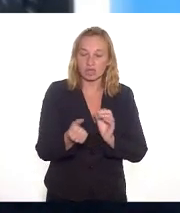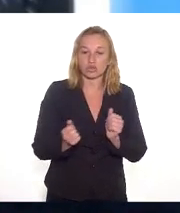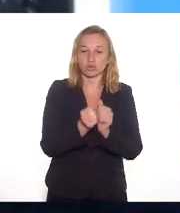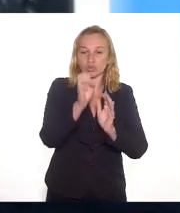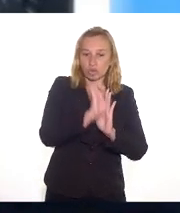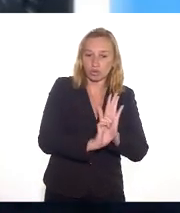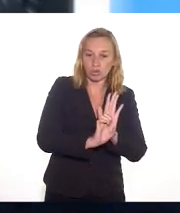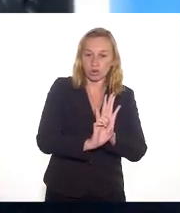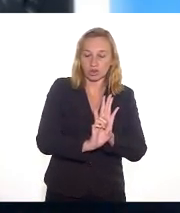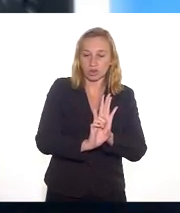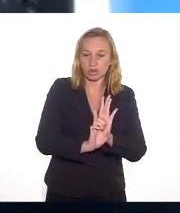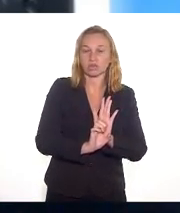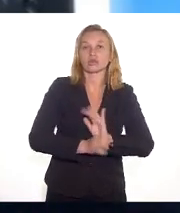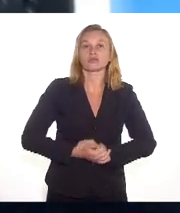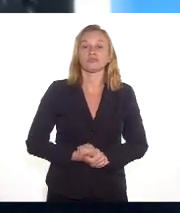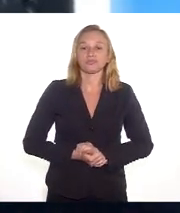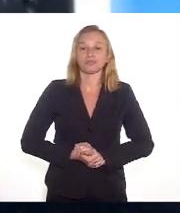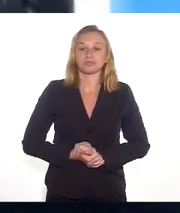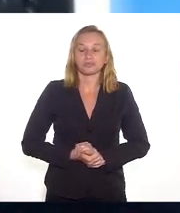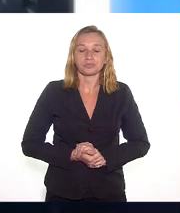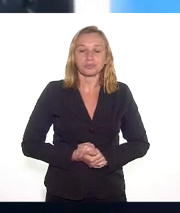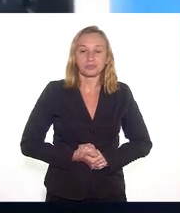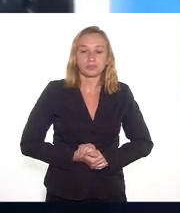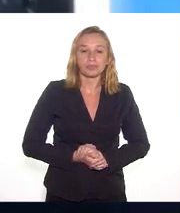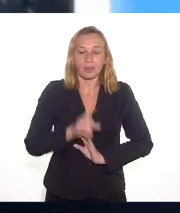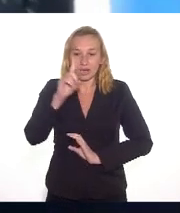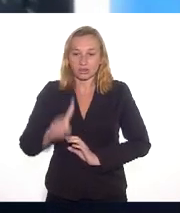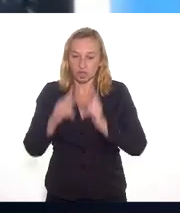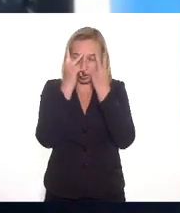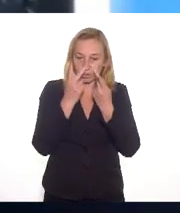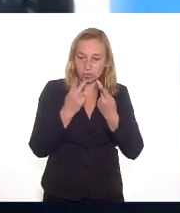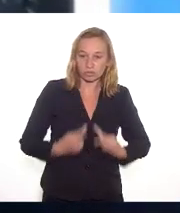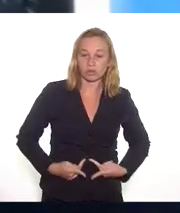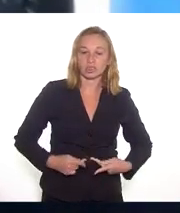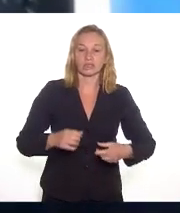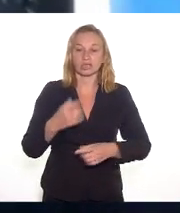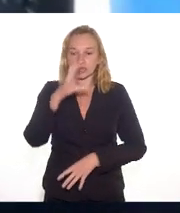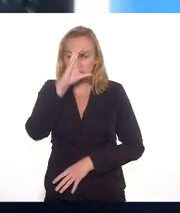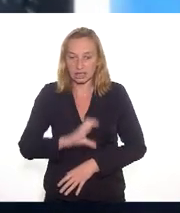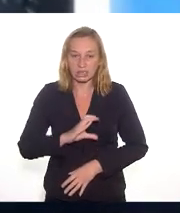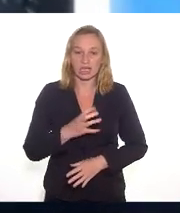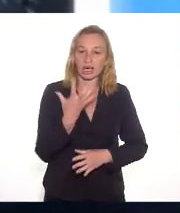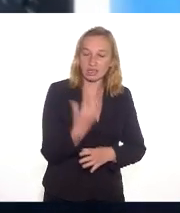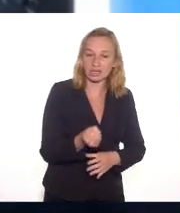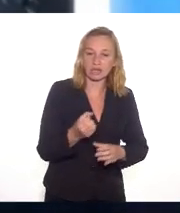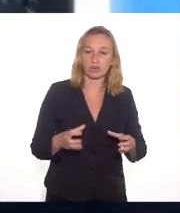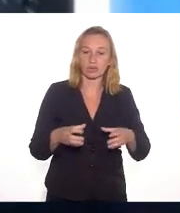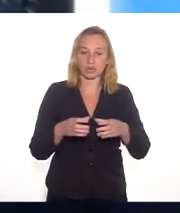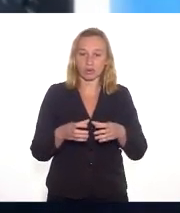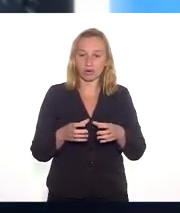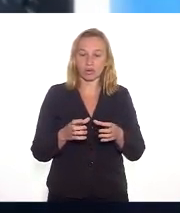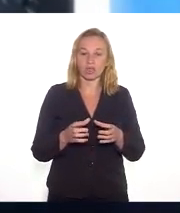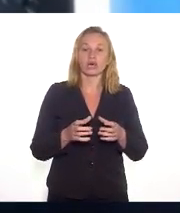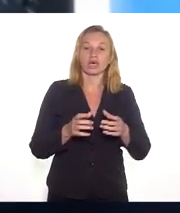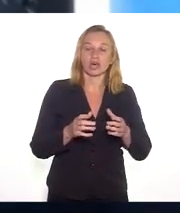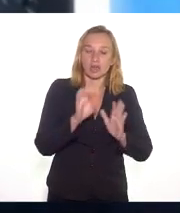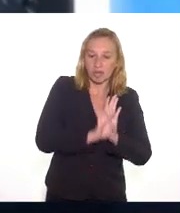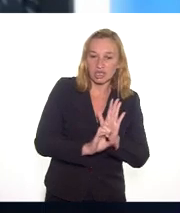emendas. De Defesa dos Direitos Humanos e Cidadania, favorável com emendas da Comissão de